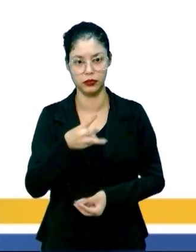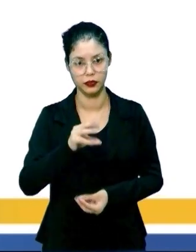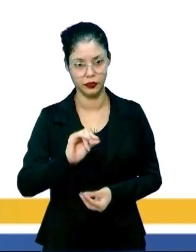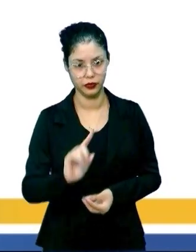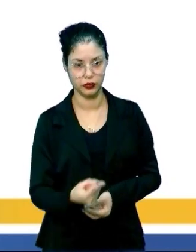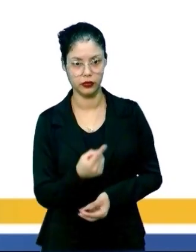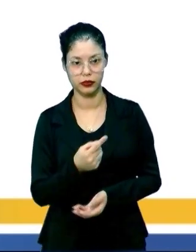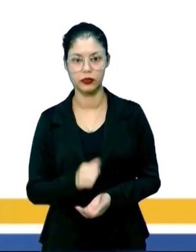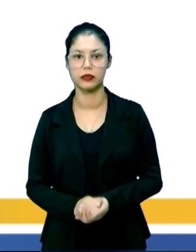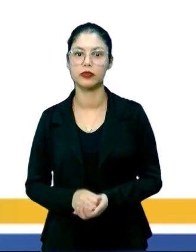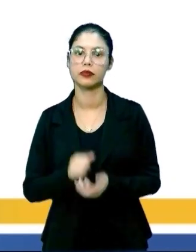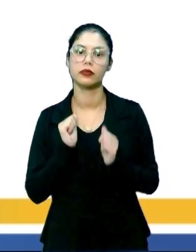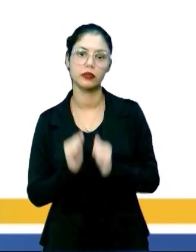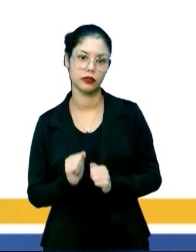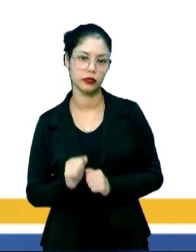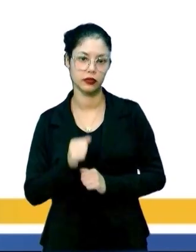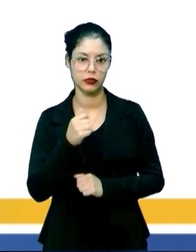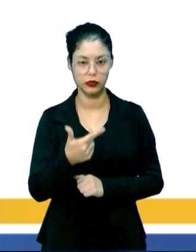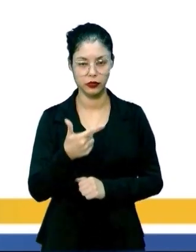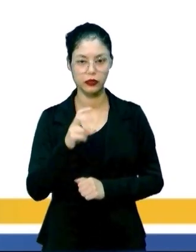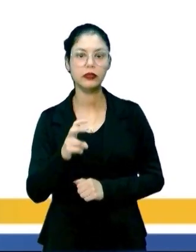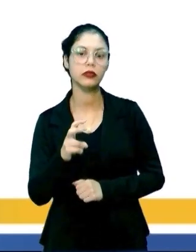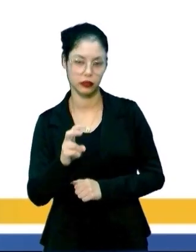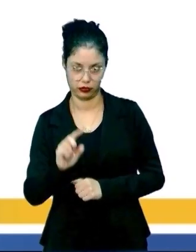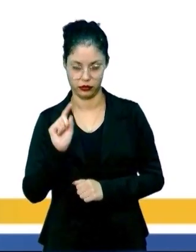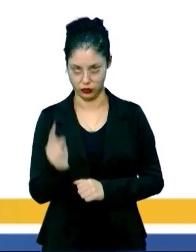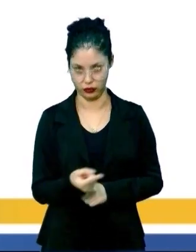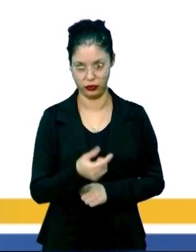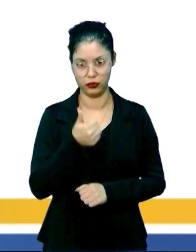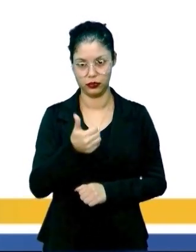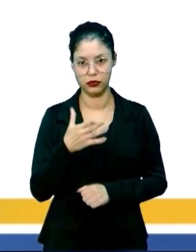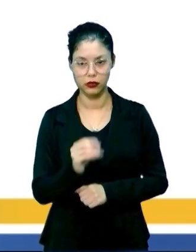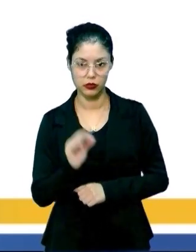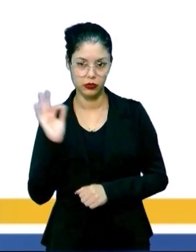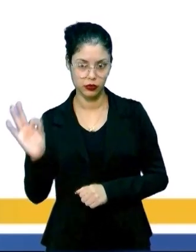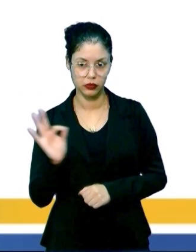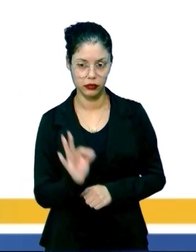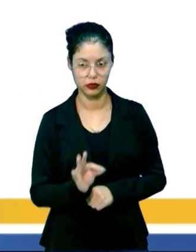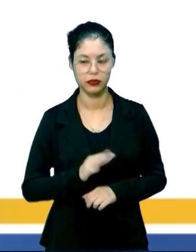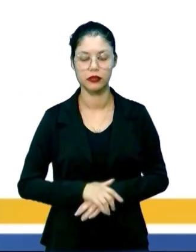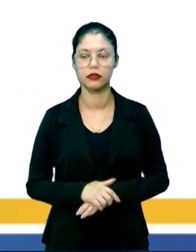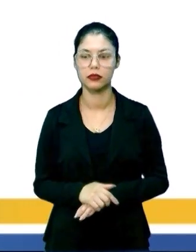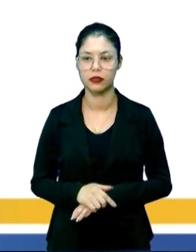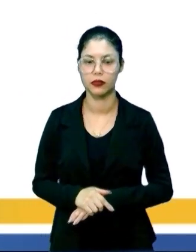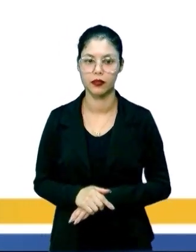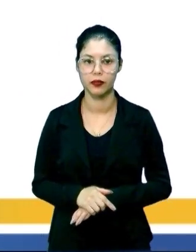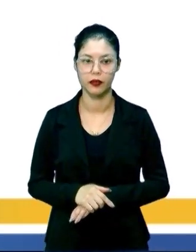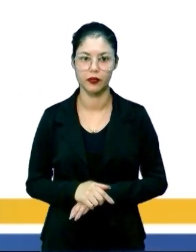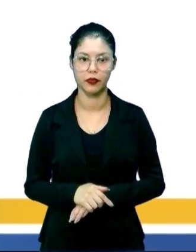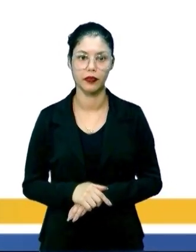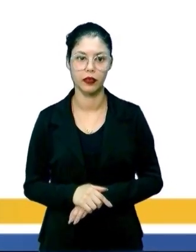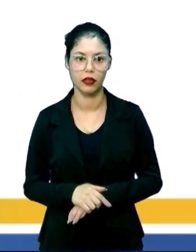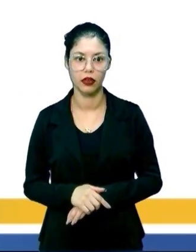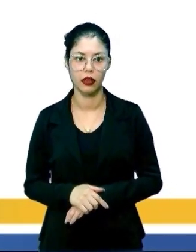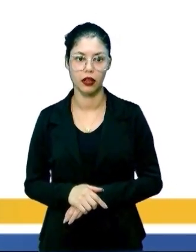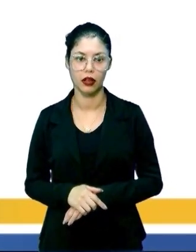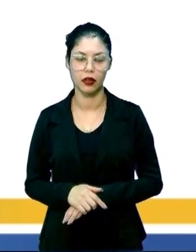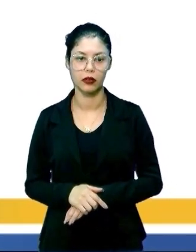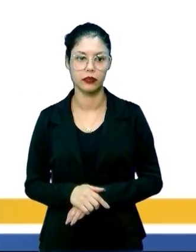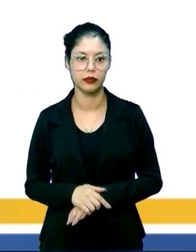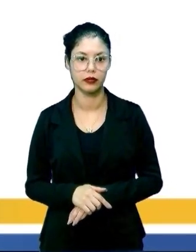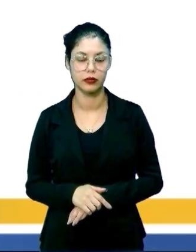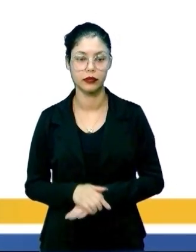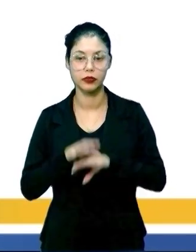uma entrada de 30 mil, ele poderia aplicar esses 25, a taxa de 10% ao semestre. Vamos